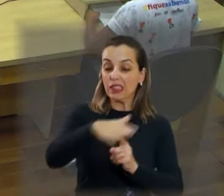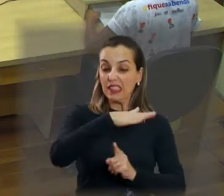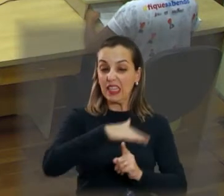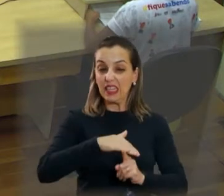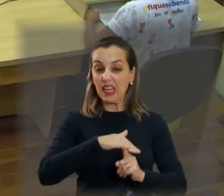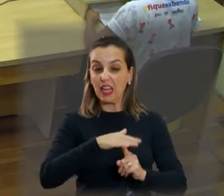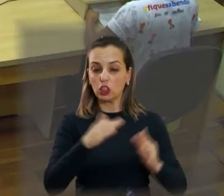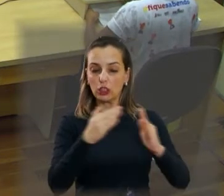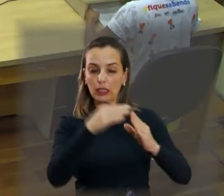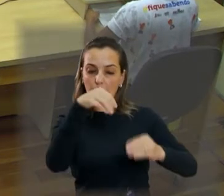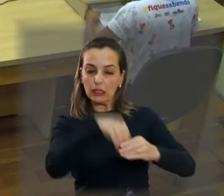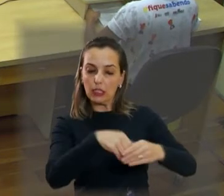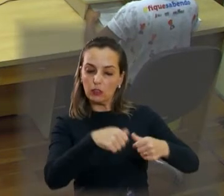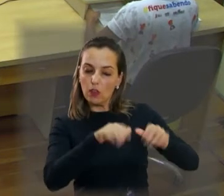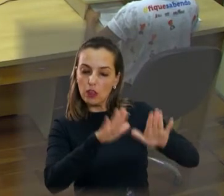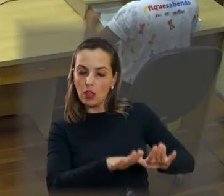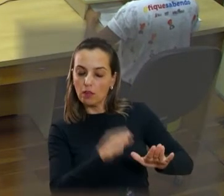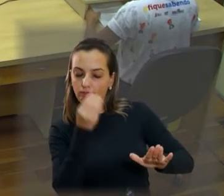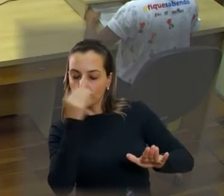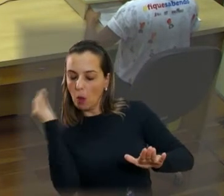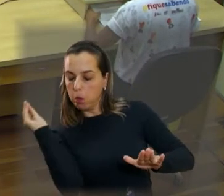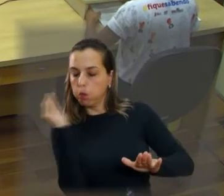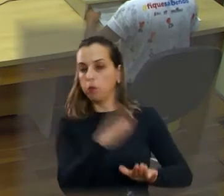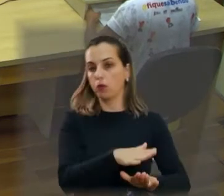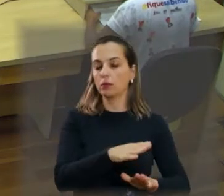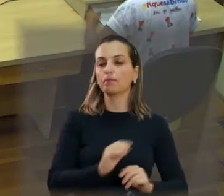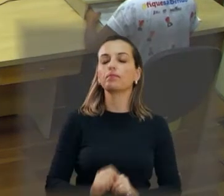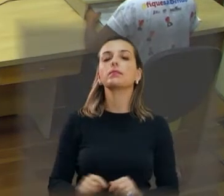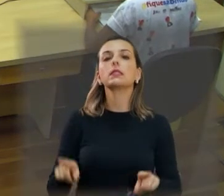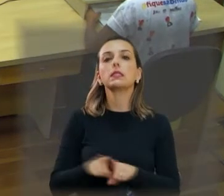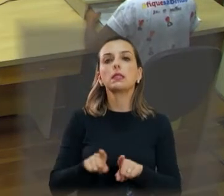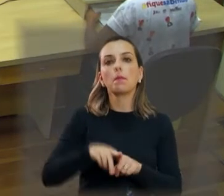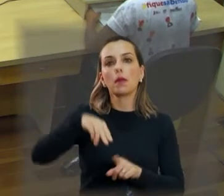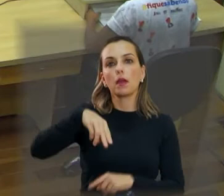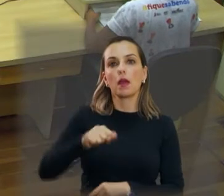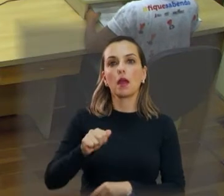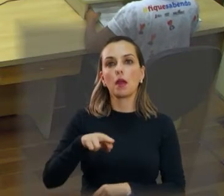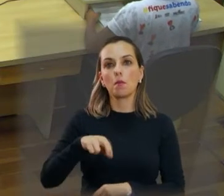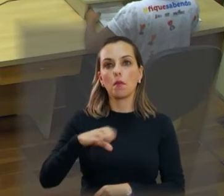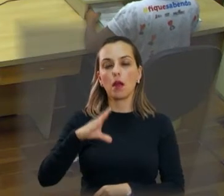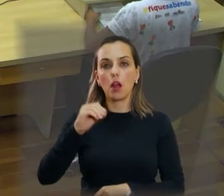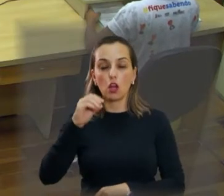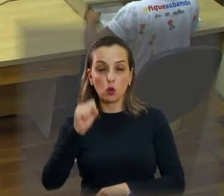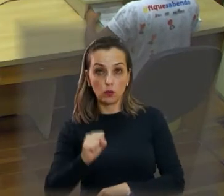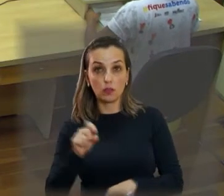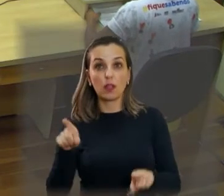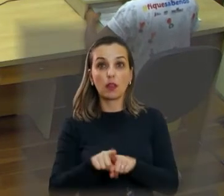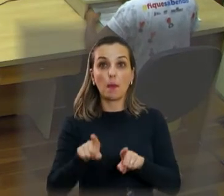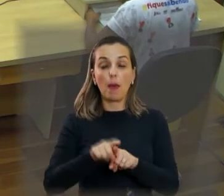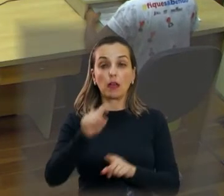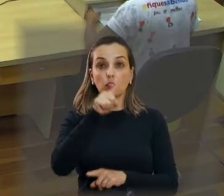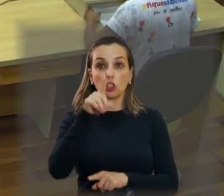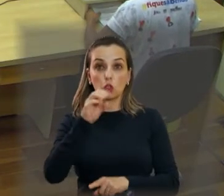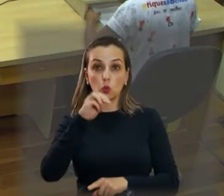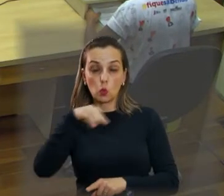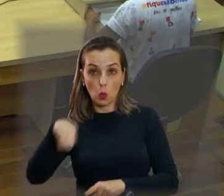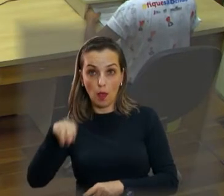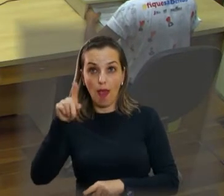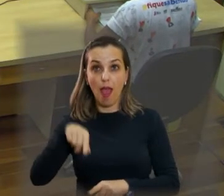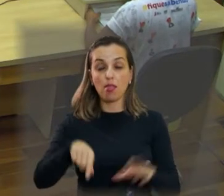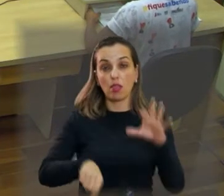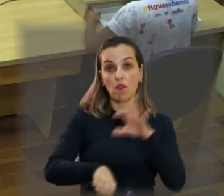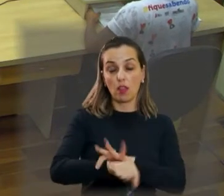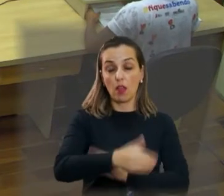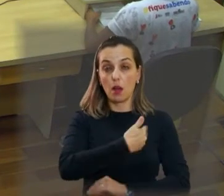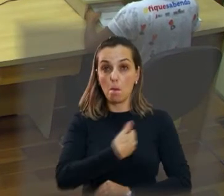o isolamento. Em seguida, ouviremos o Dr. Marcos Henrique Caetano do Nascimento, que participa conosco pelo Zoom, representando a Defensoria Pública